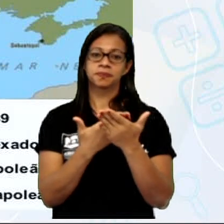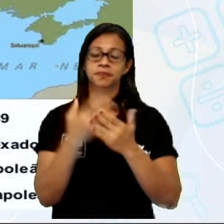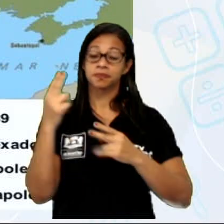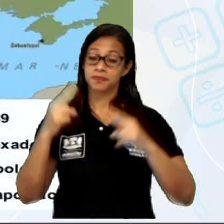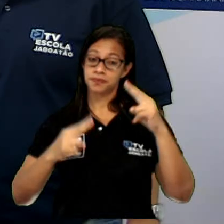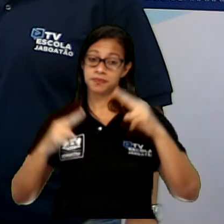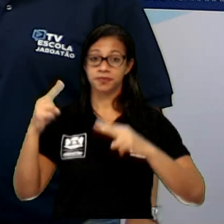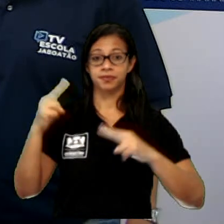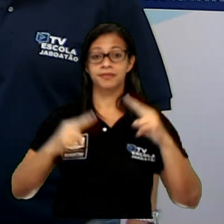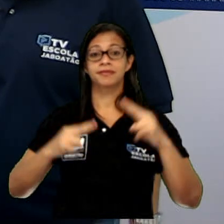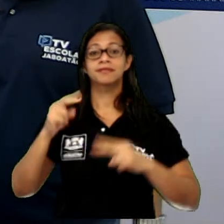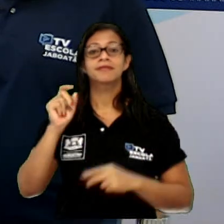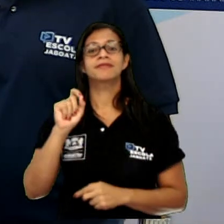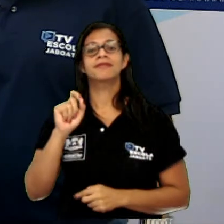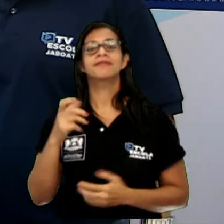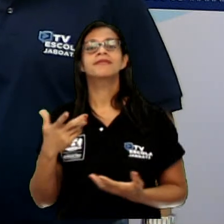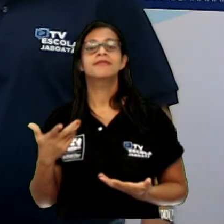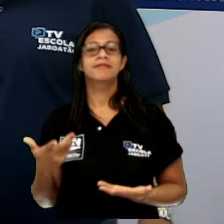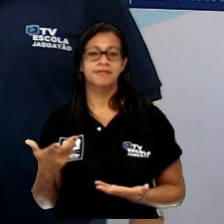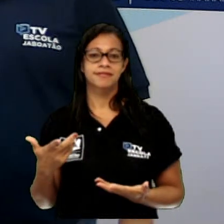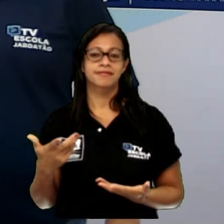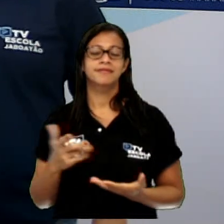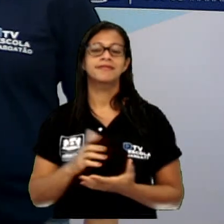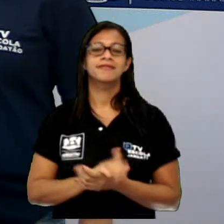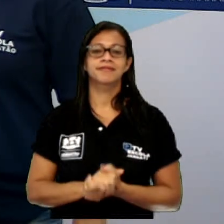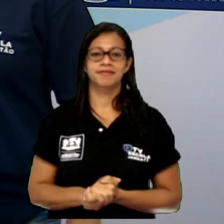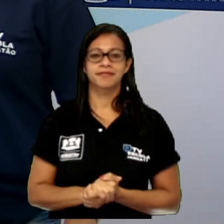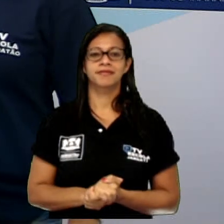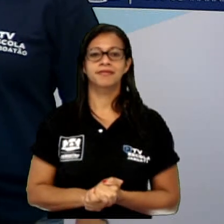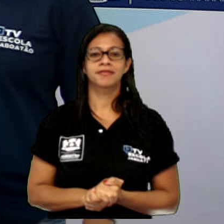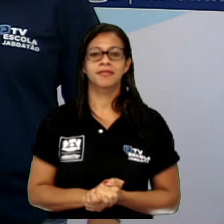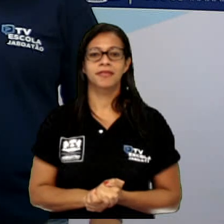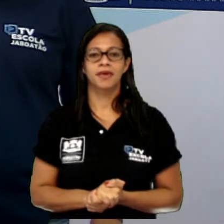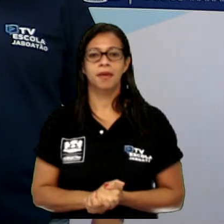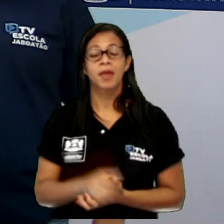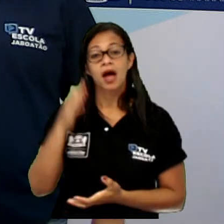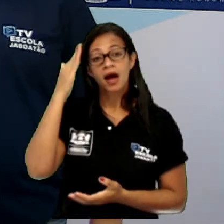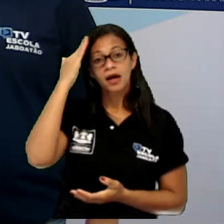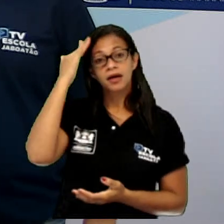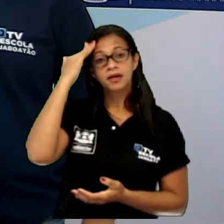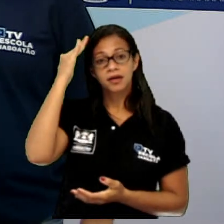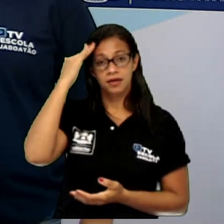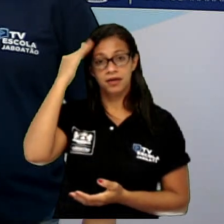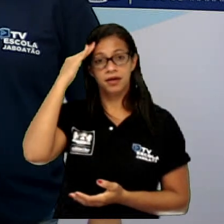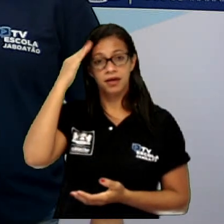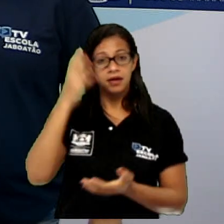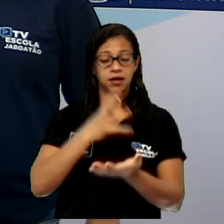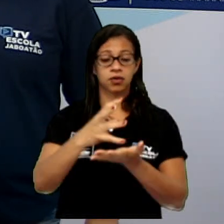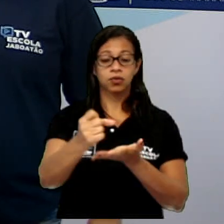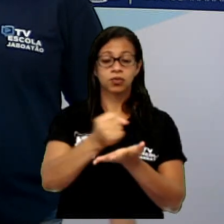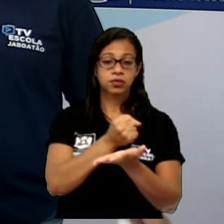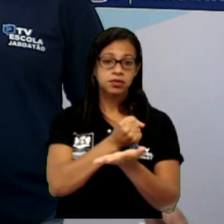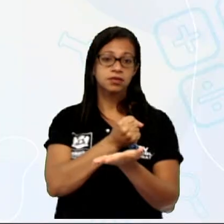isso aí, começar também a se inteirar, né, nessas conquistas que foram